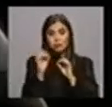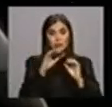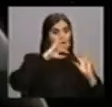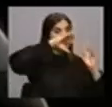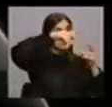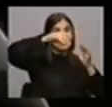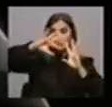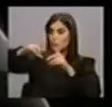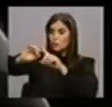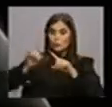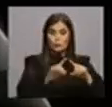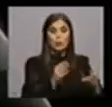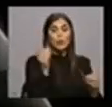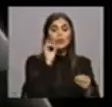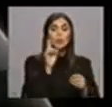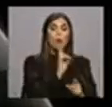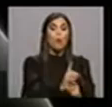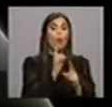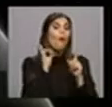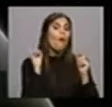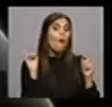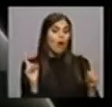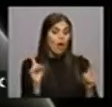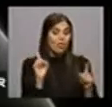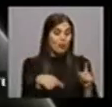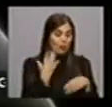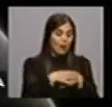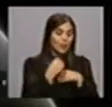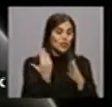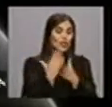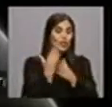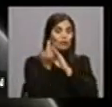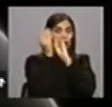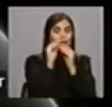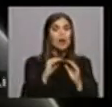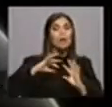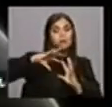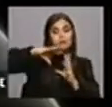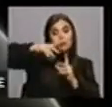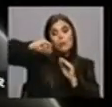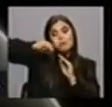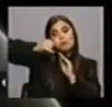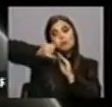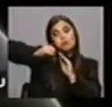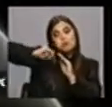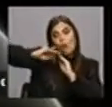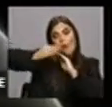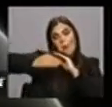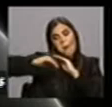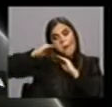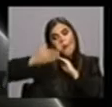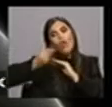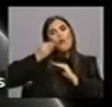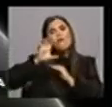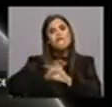importante esse bombardeamento? Porque depois foi feito o estudo das crateras. crateras mais ou menos inclinadas e qual é a